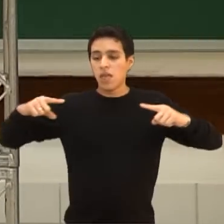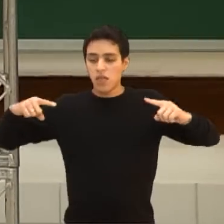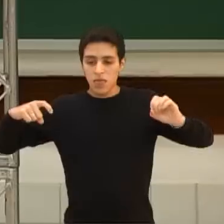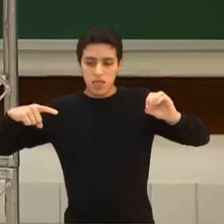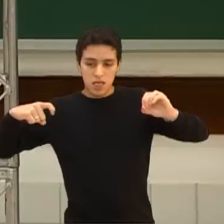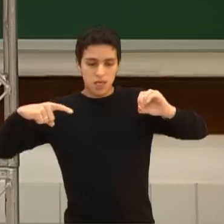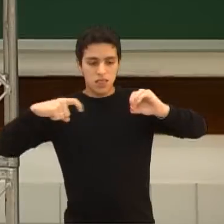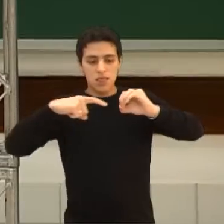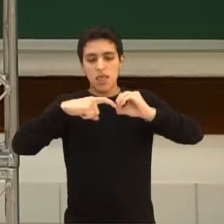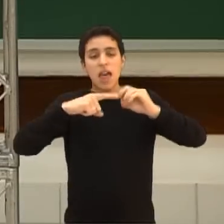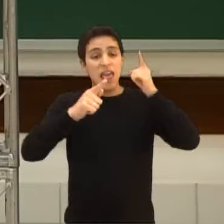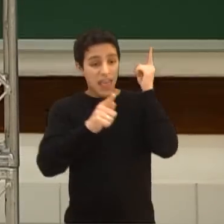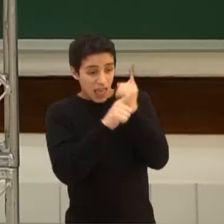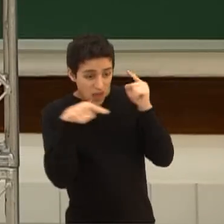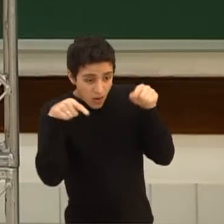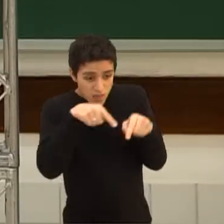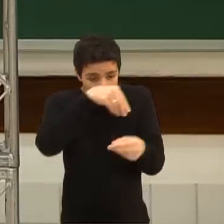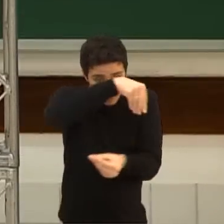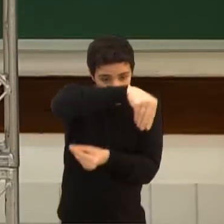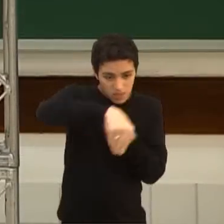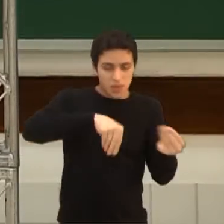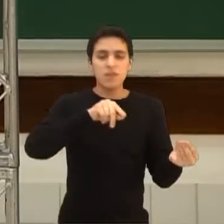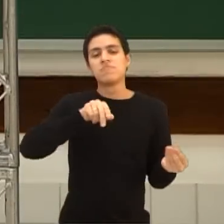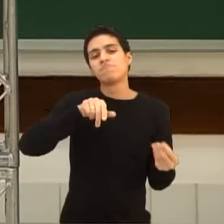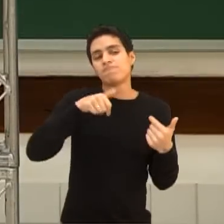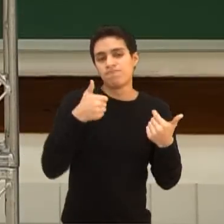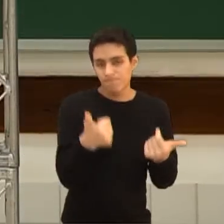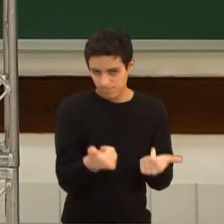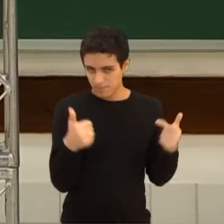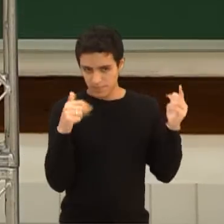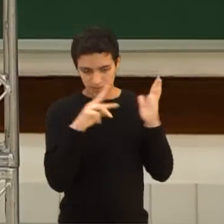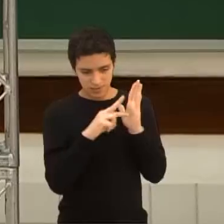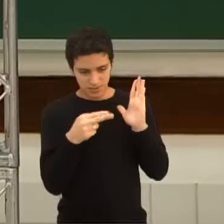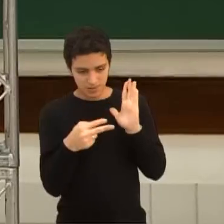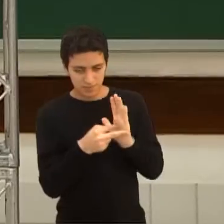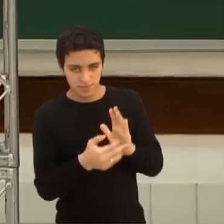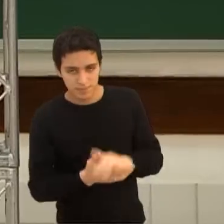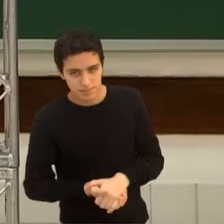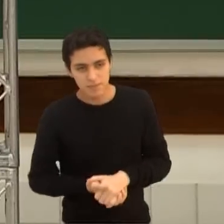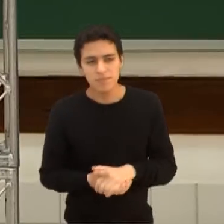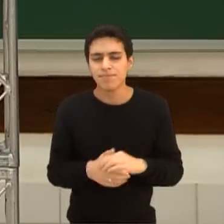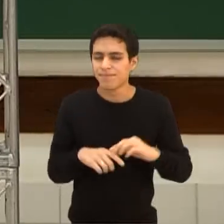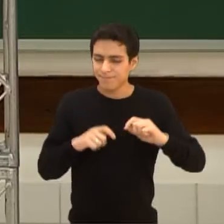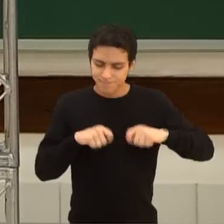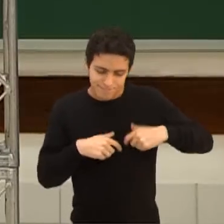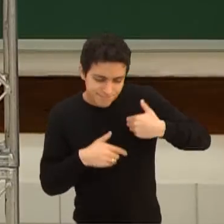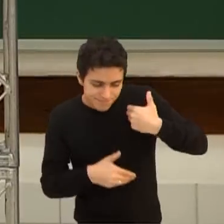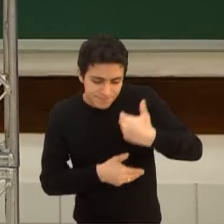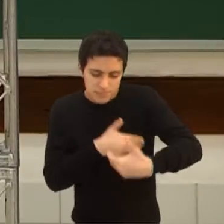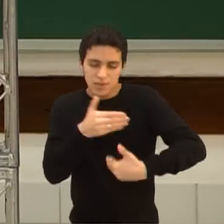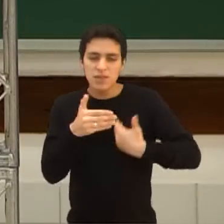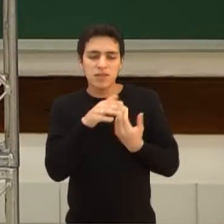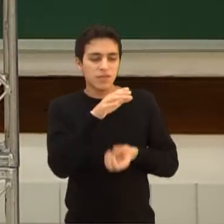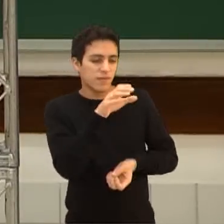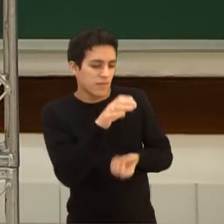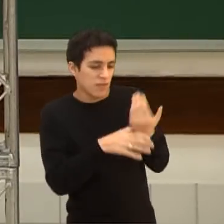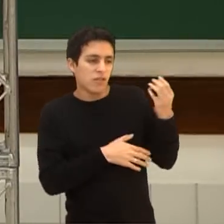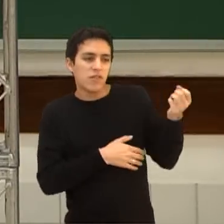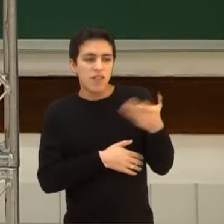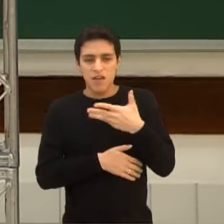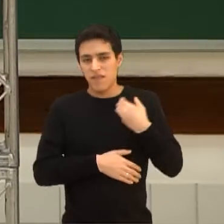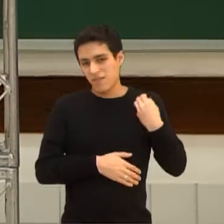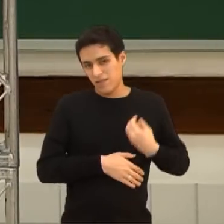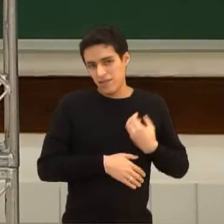o óvulo, né, da mulher, tá? Esse encontro aí, ele vai possibilitar, então, a formação de uma nova